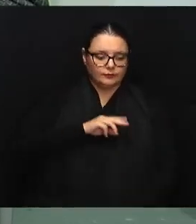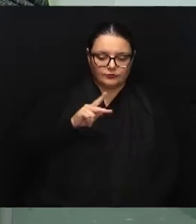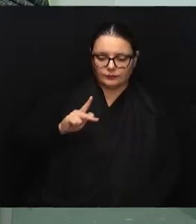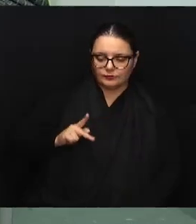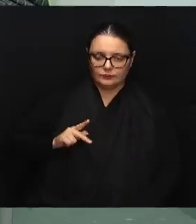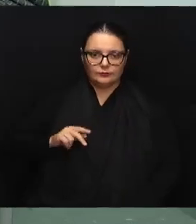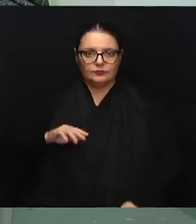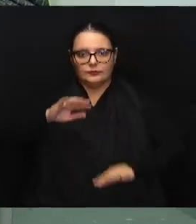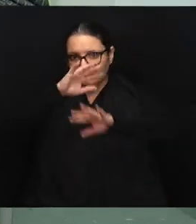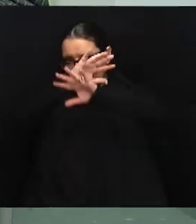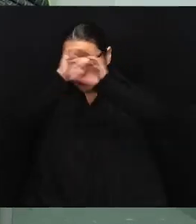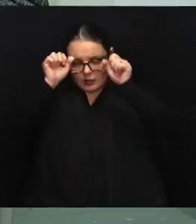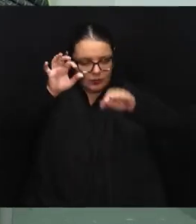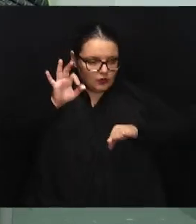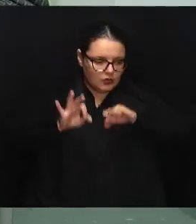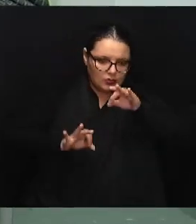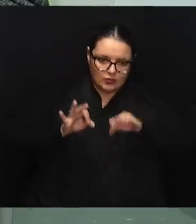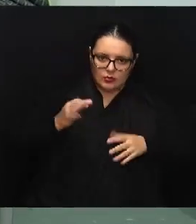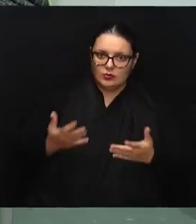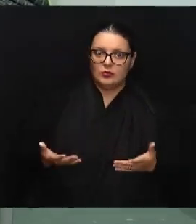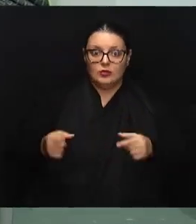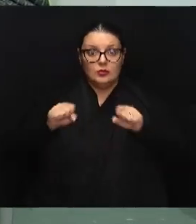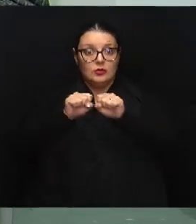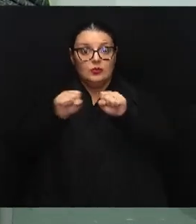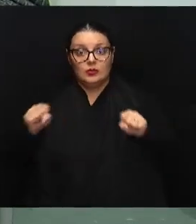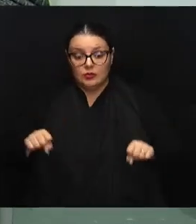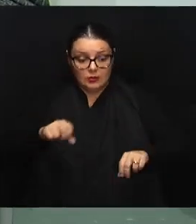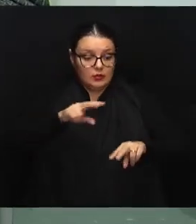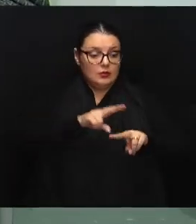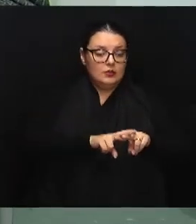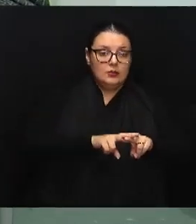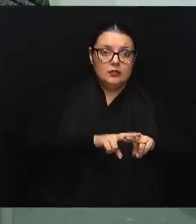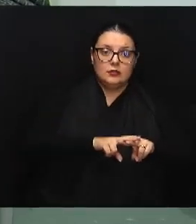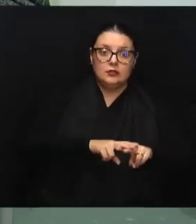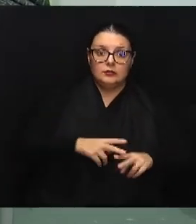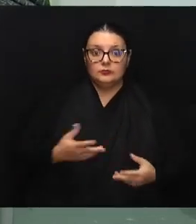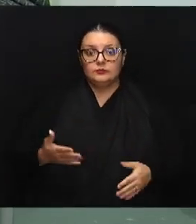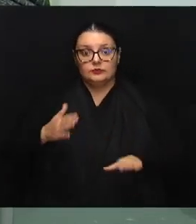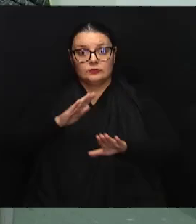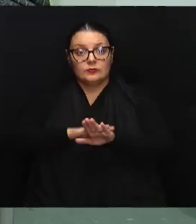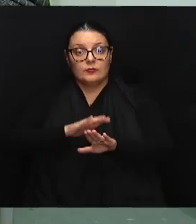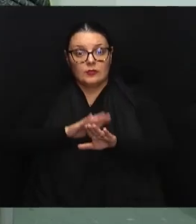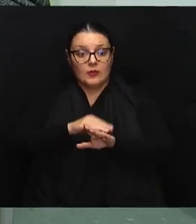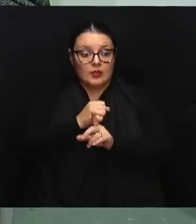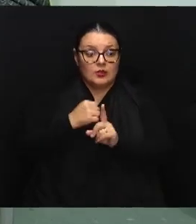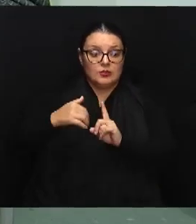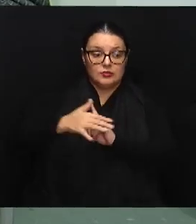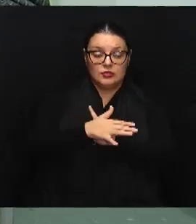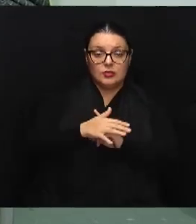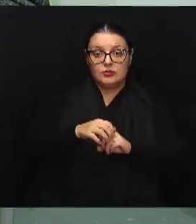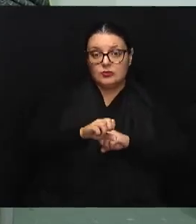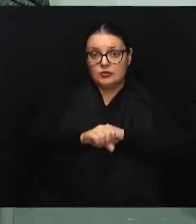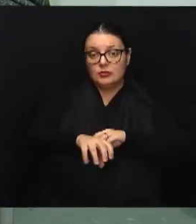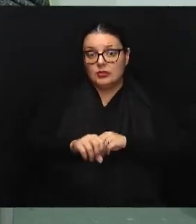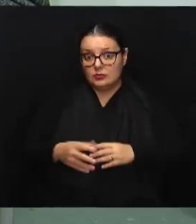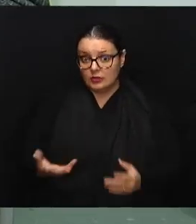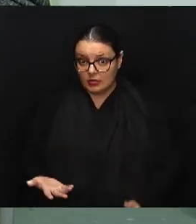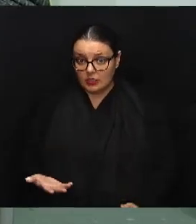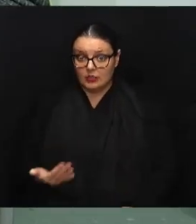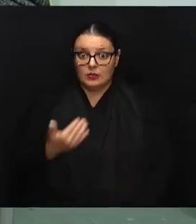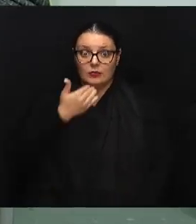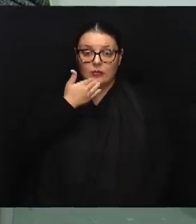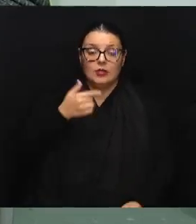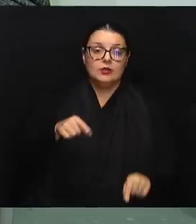Tribunal de Justiça, no sistema penitenciário, em medidas socioeducativas. Também se pede